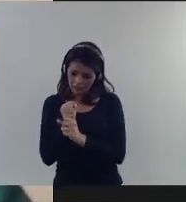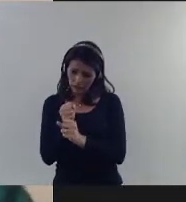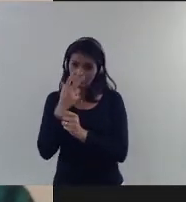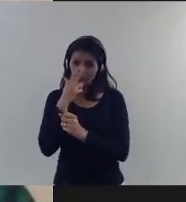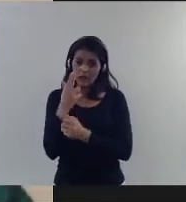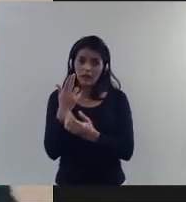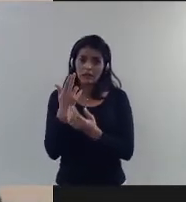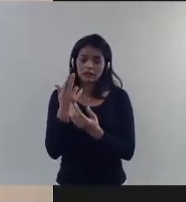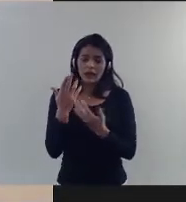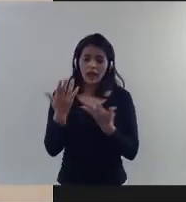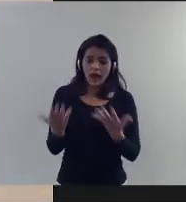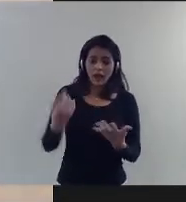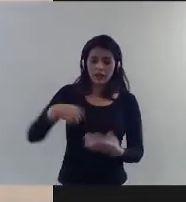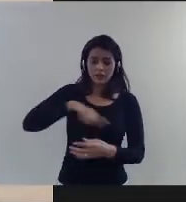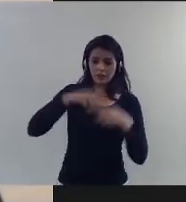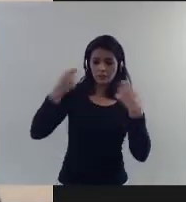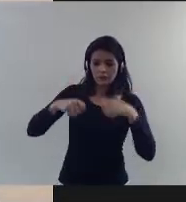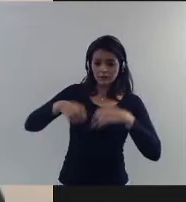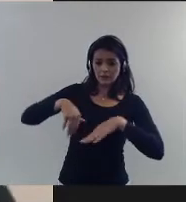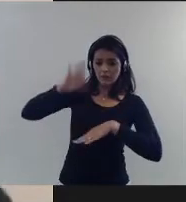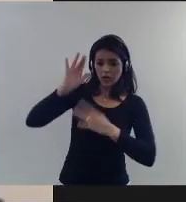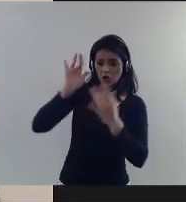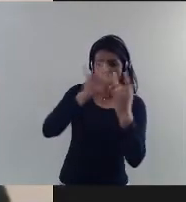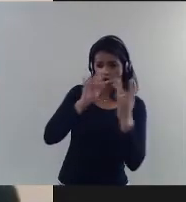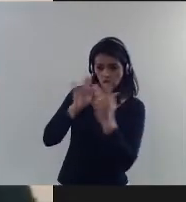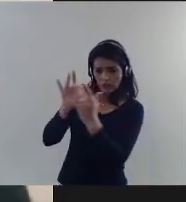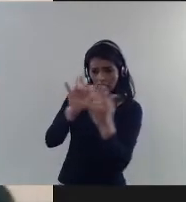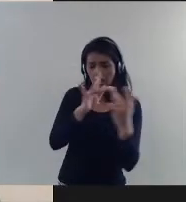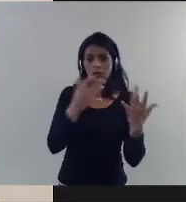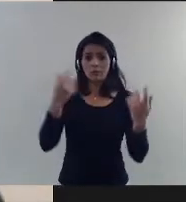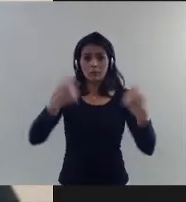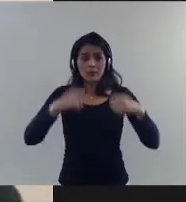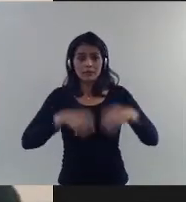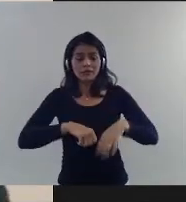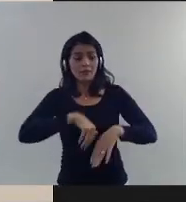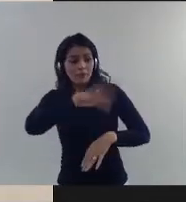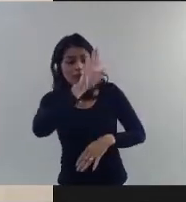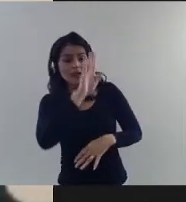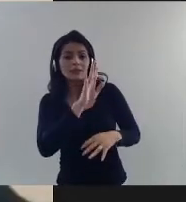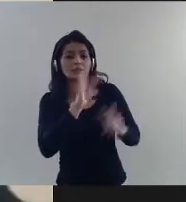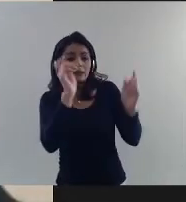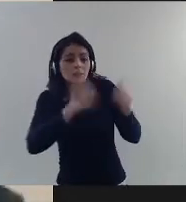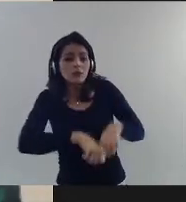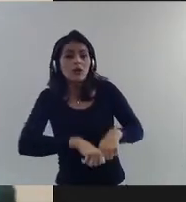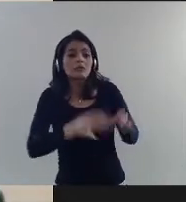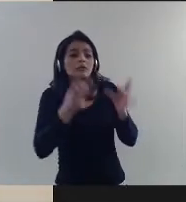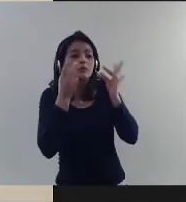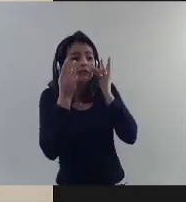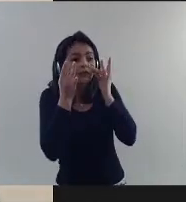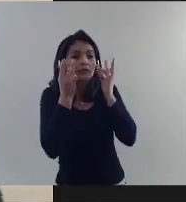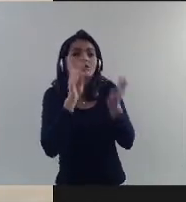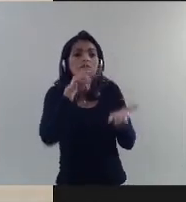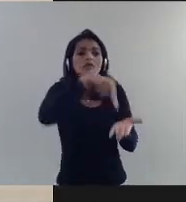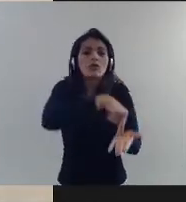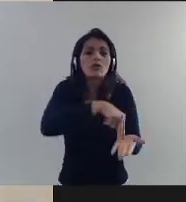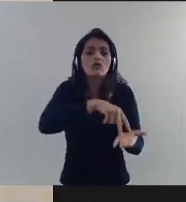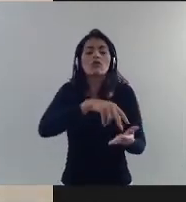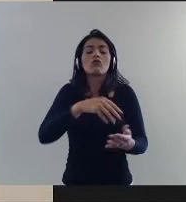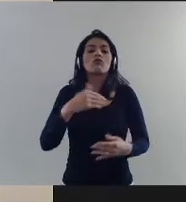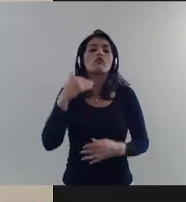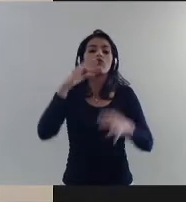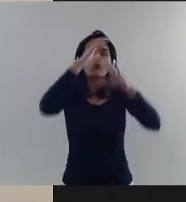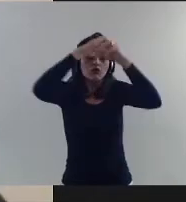que a gente precisa ter mais contato, a gente precisava dessa possibilidade de estar nos fóruns, de ter